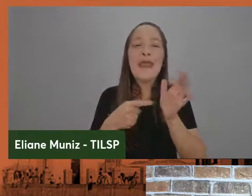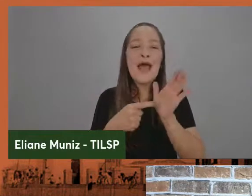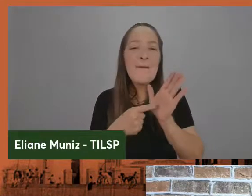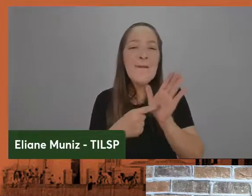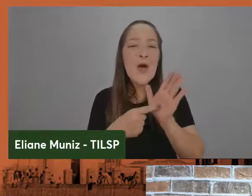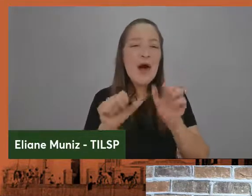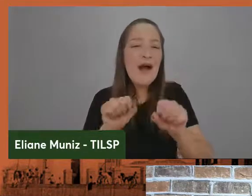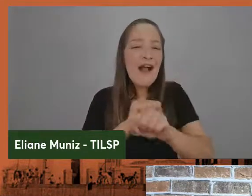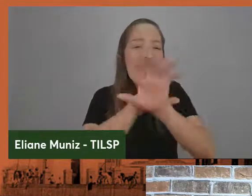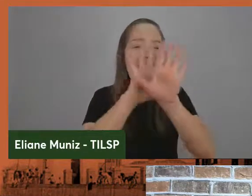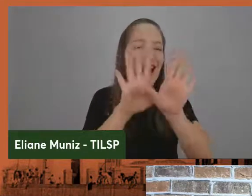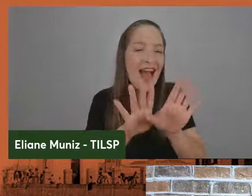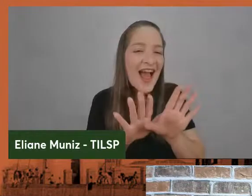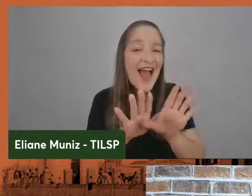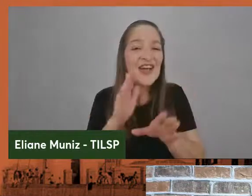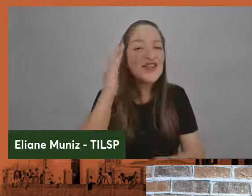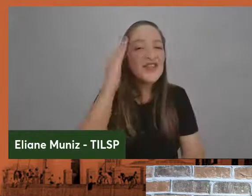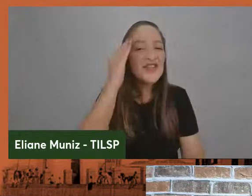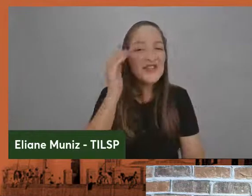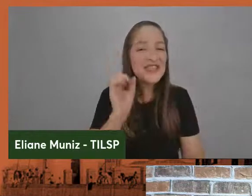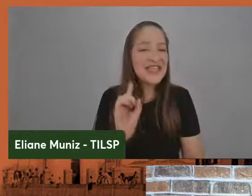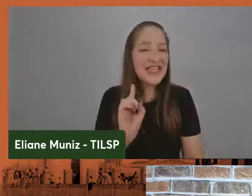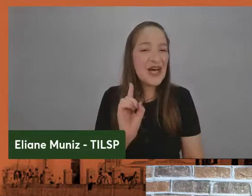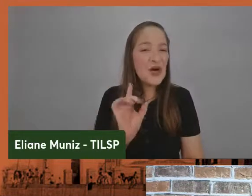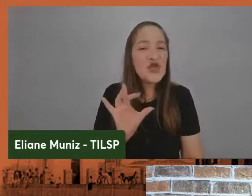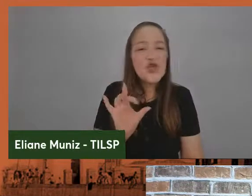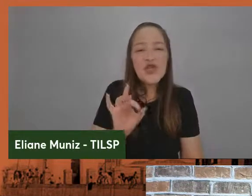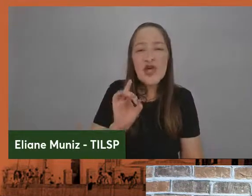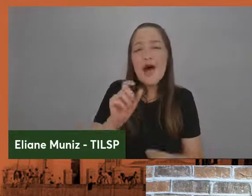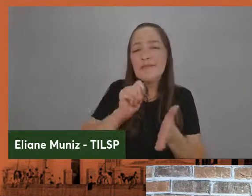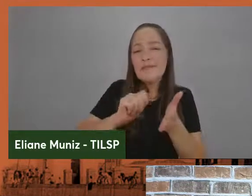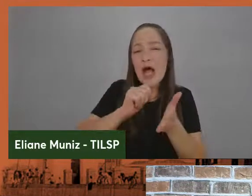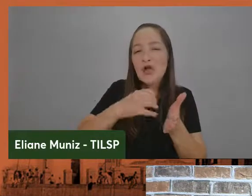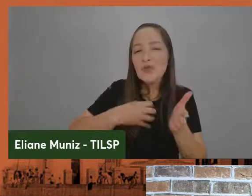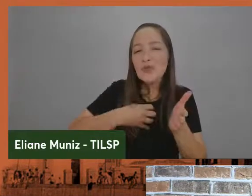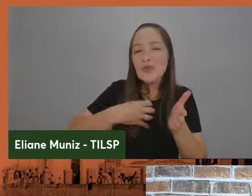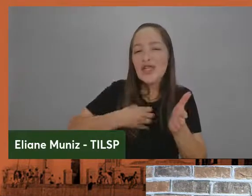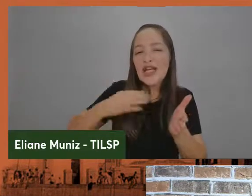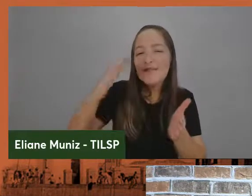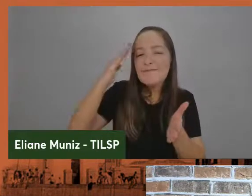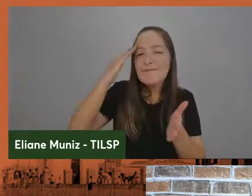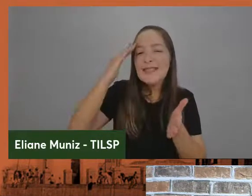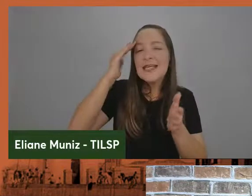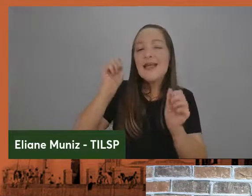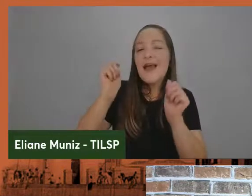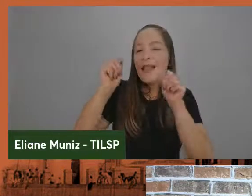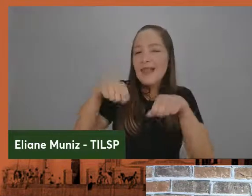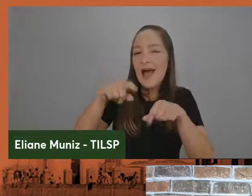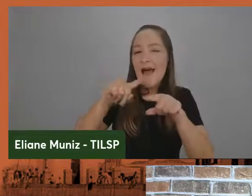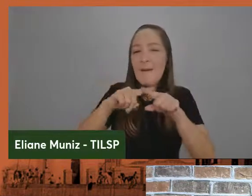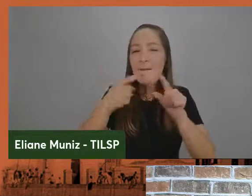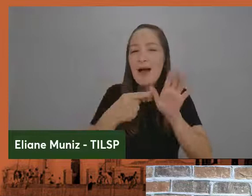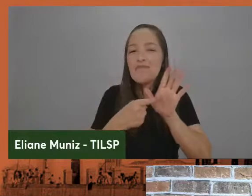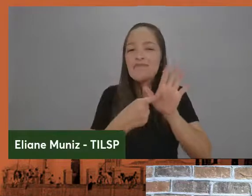preferível insinuar o erotismo de uma cena, vamos dizer, sexual, a